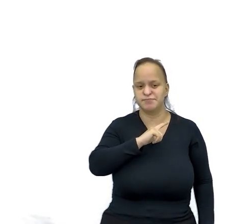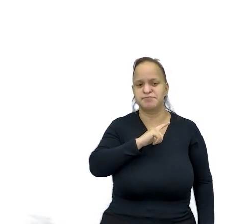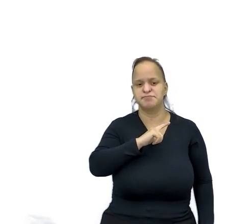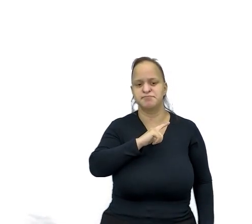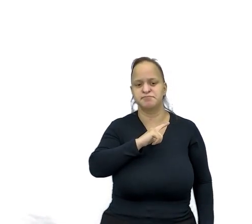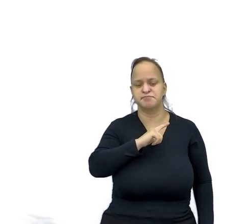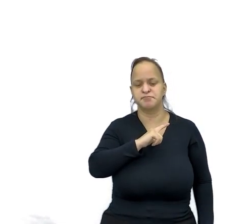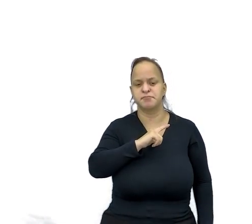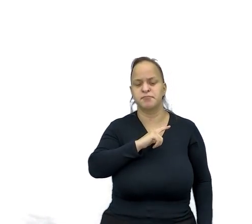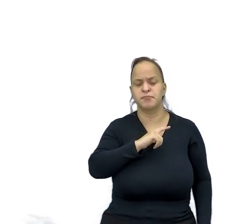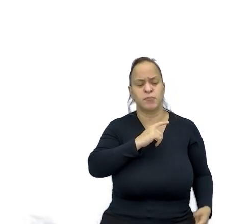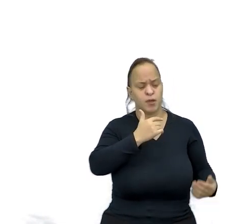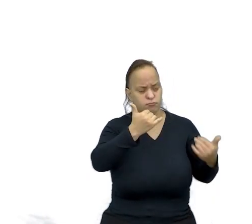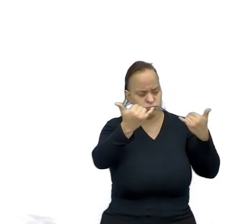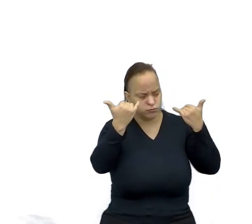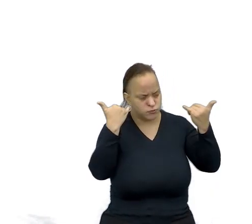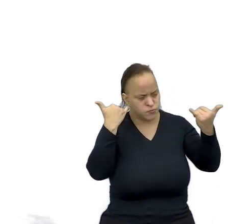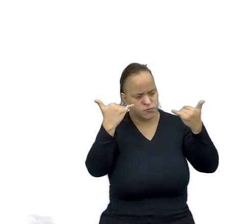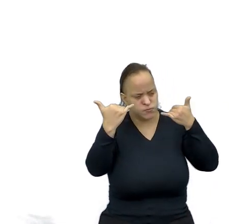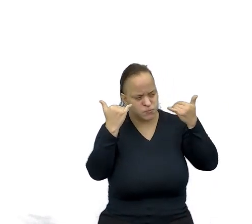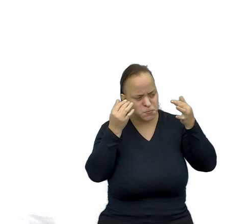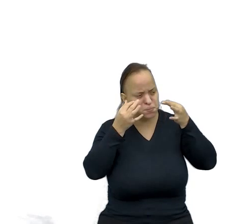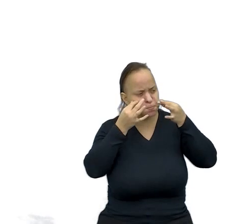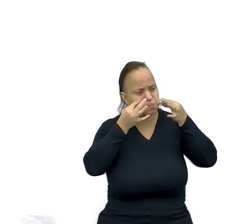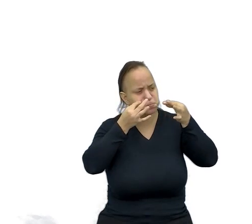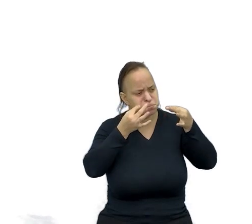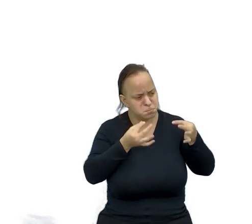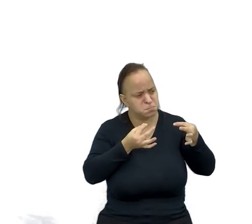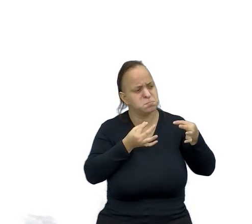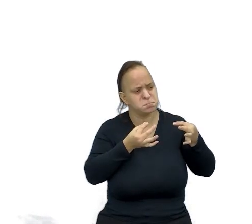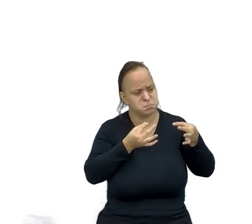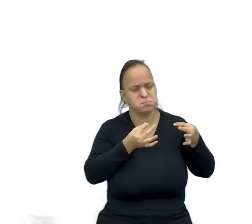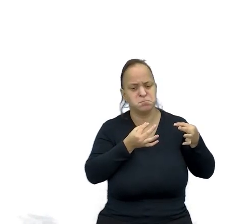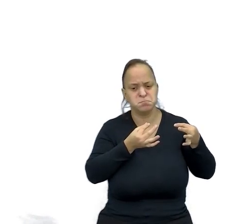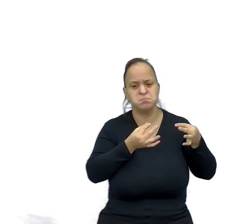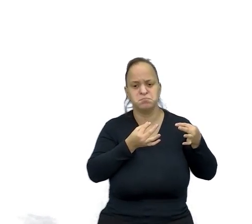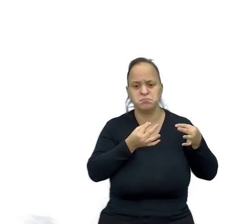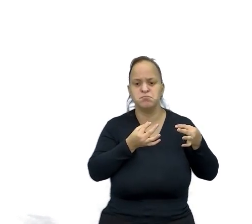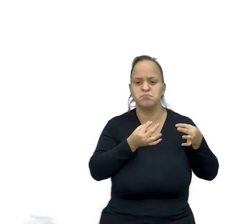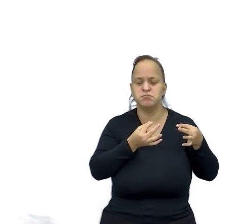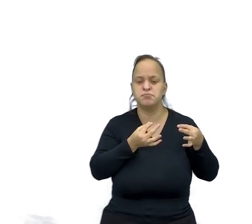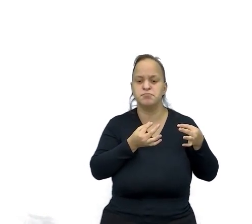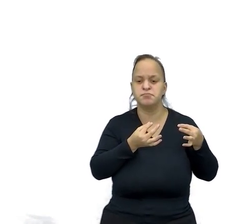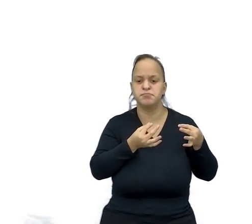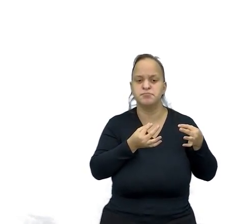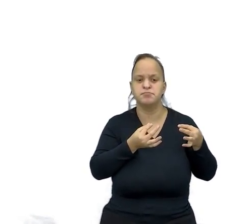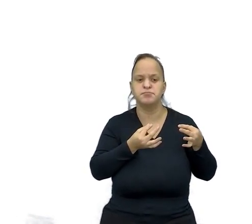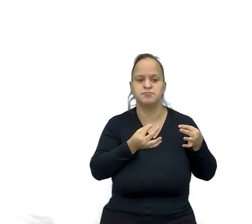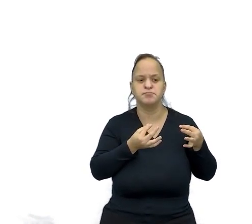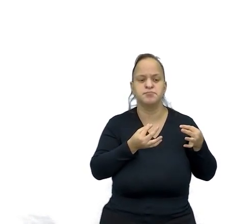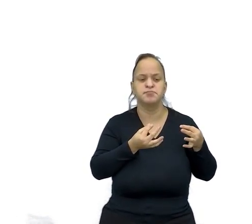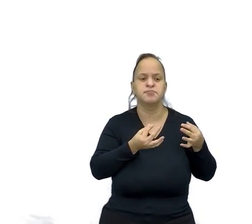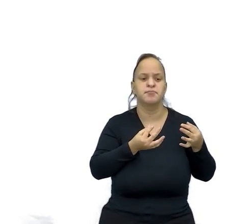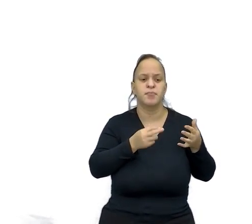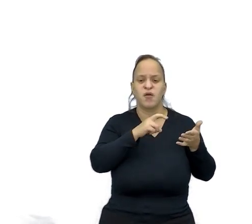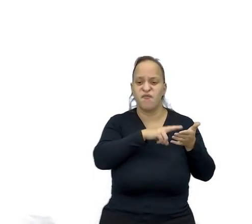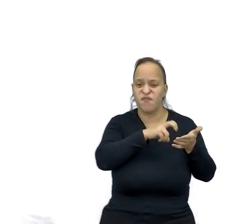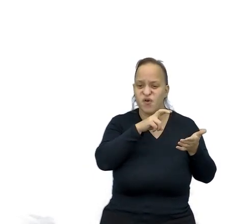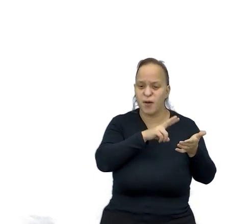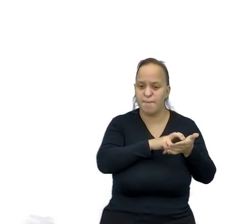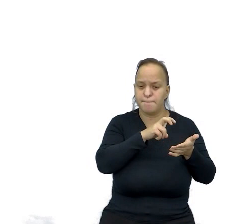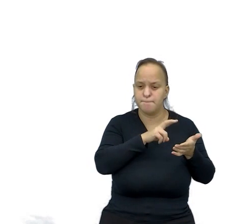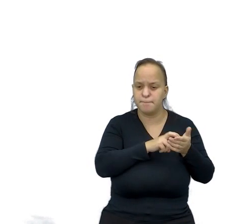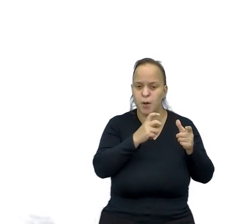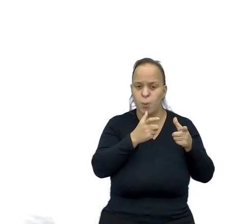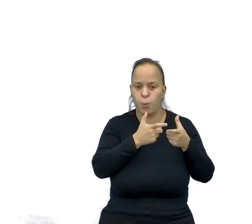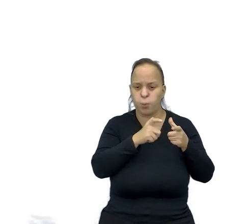a escuta ativa quando as experiências forem relatadas oralmente. Promover a ampliação do vocabulário e